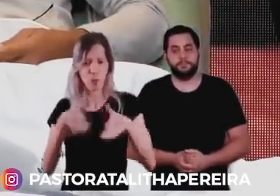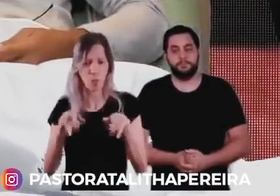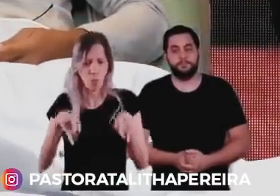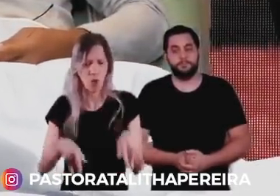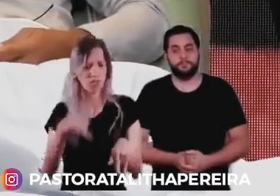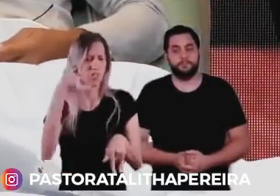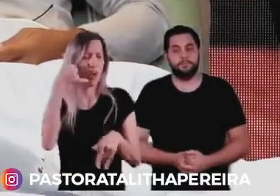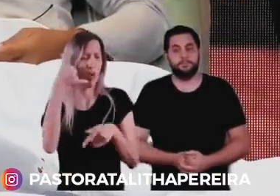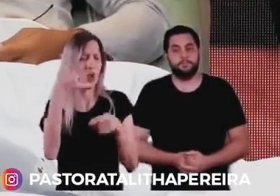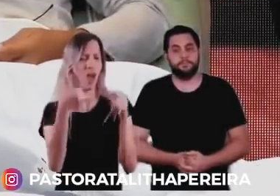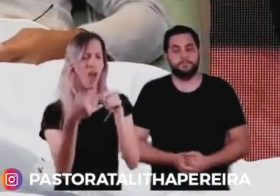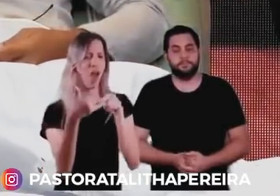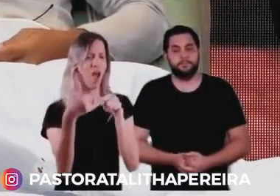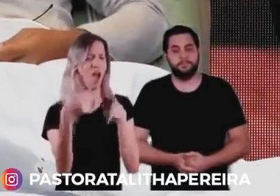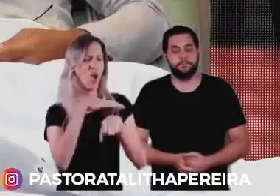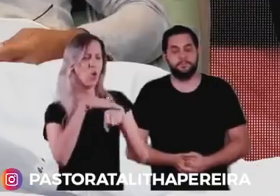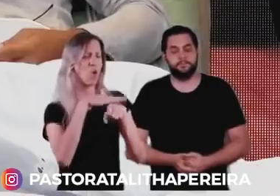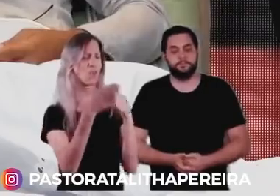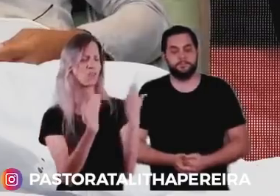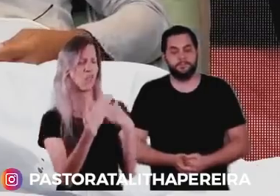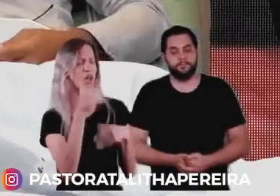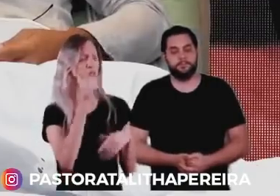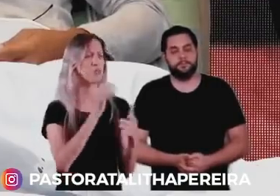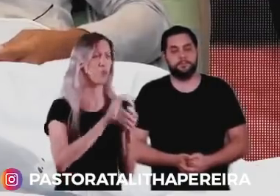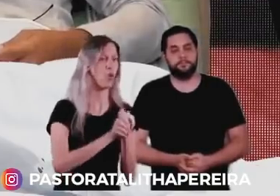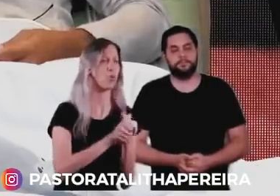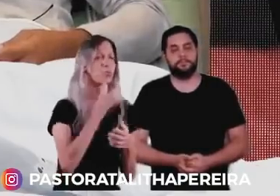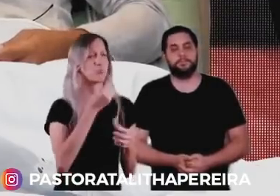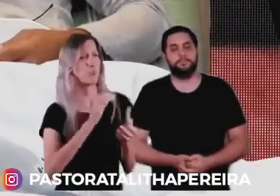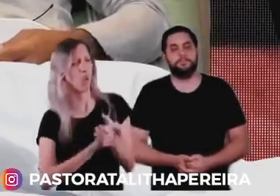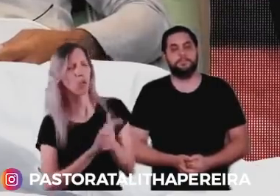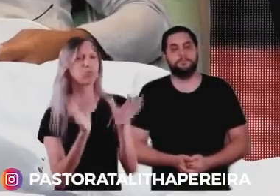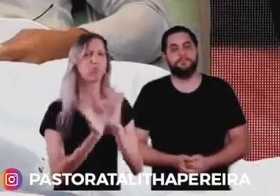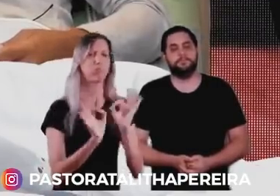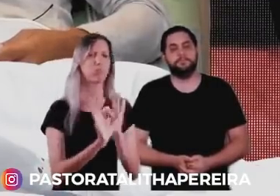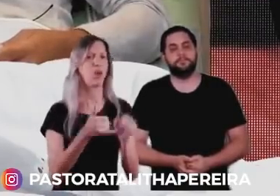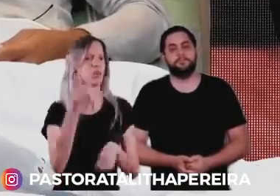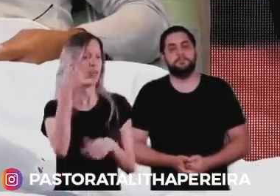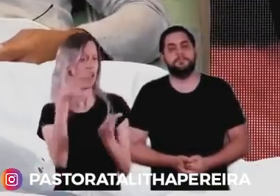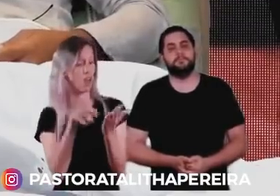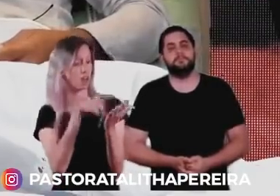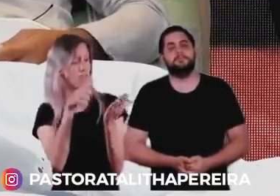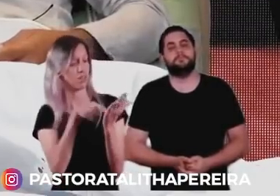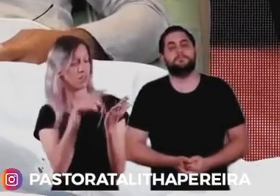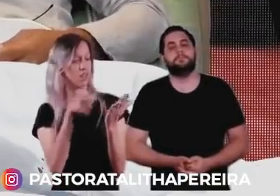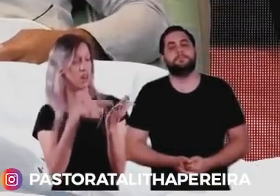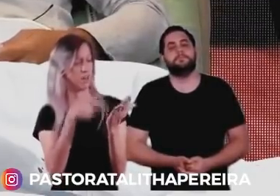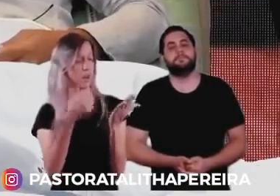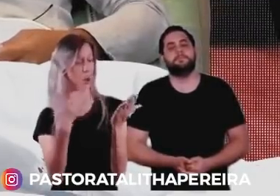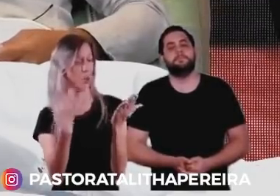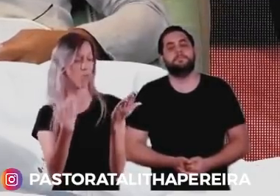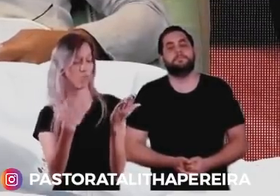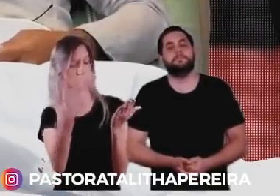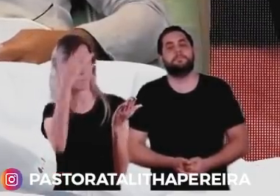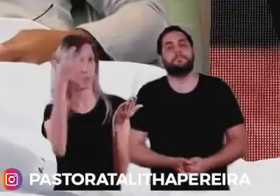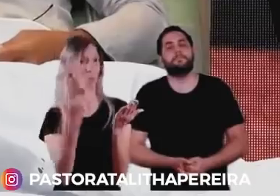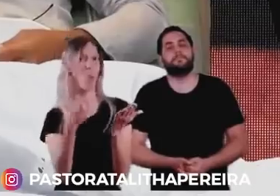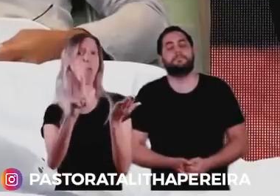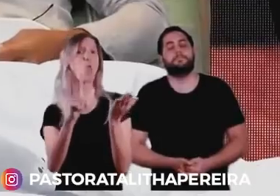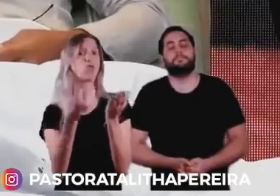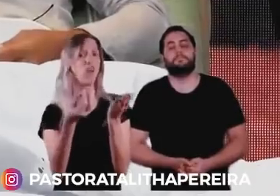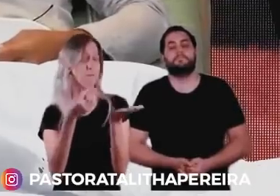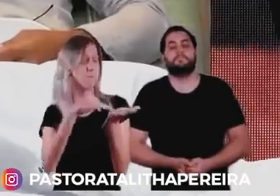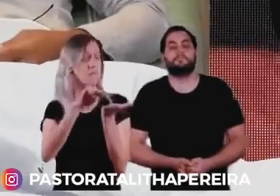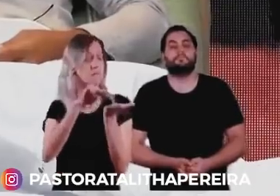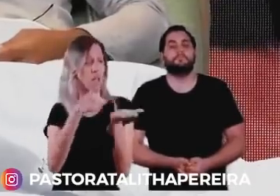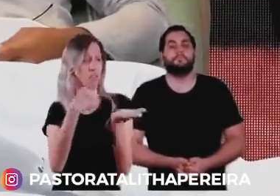invés de você conversar com a sua esposa, conversar com o seu esposo, você está ali no celular, você está conversando com alguém, você está trocando